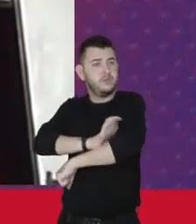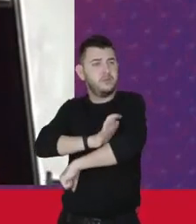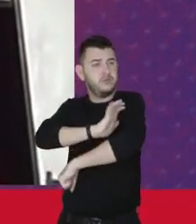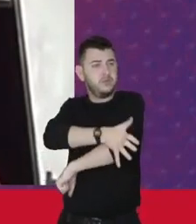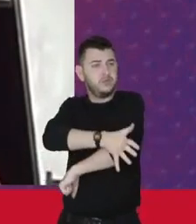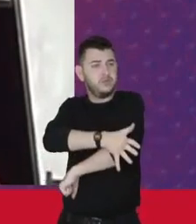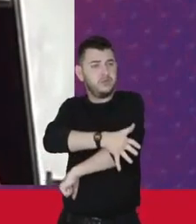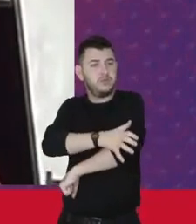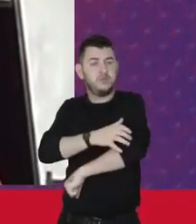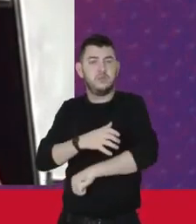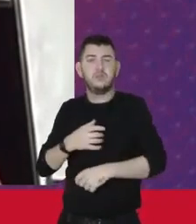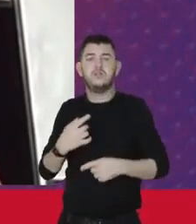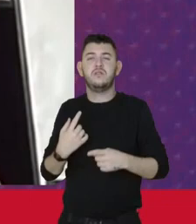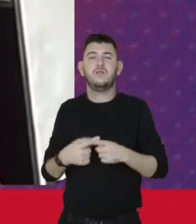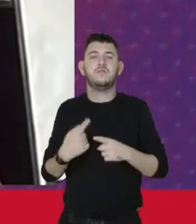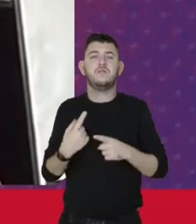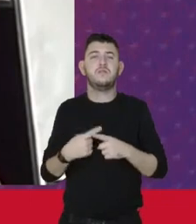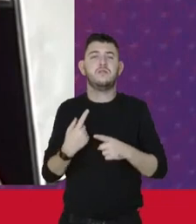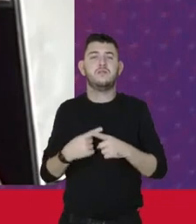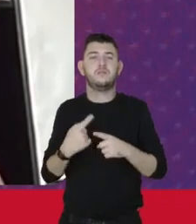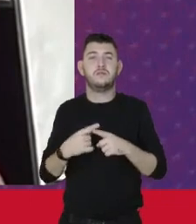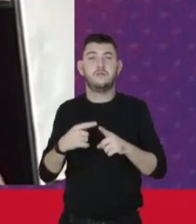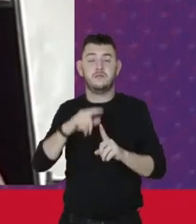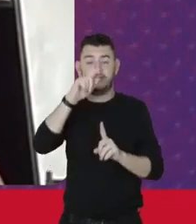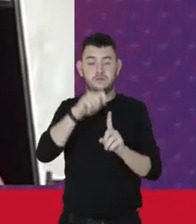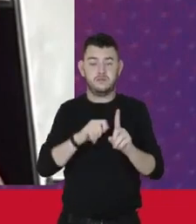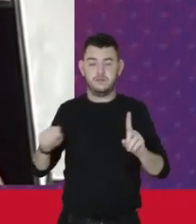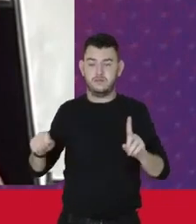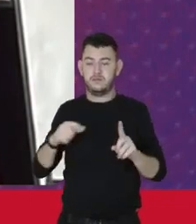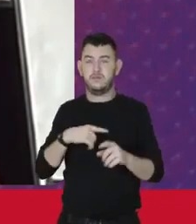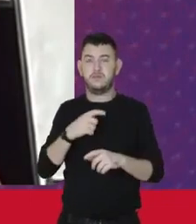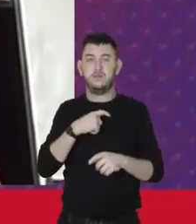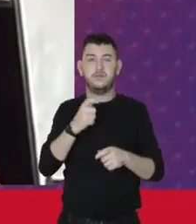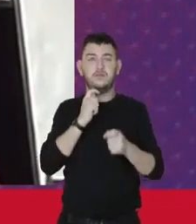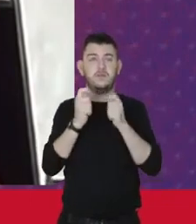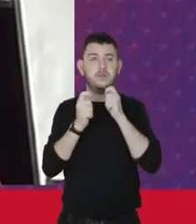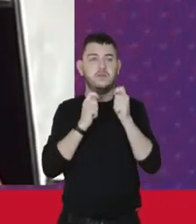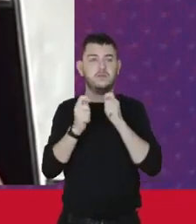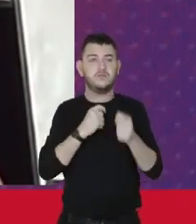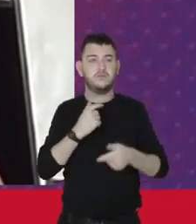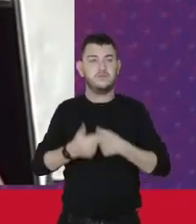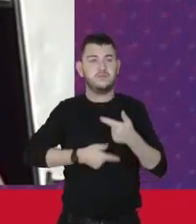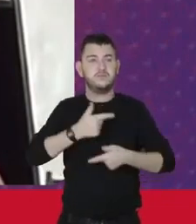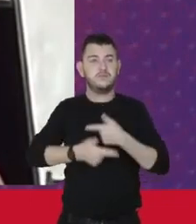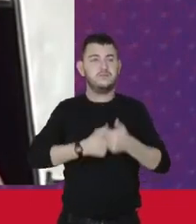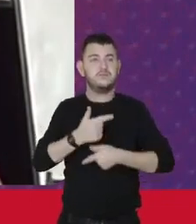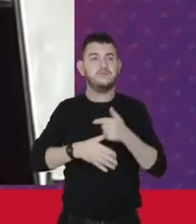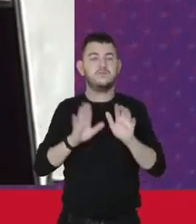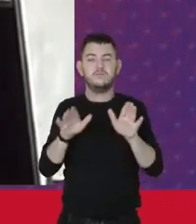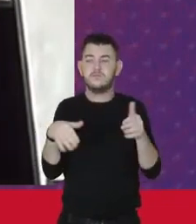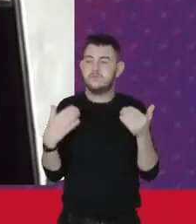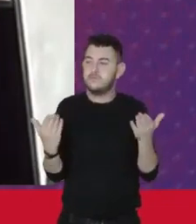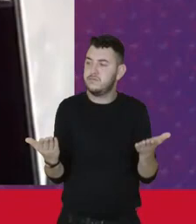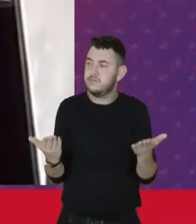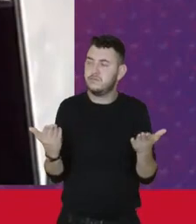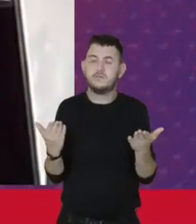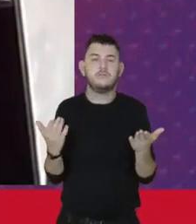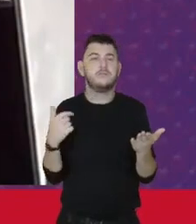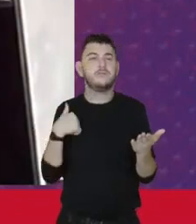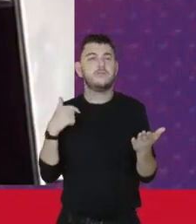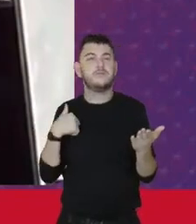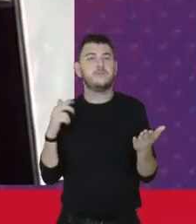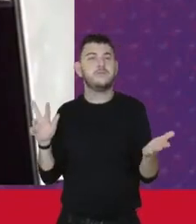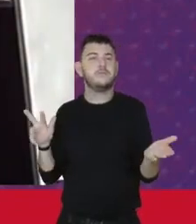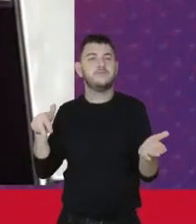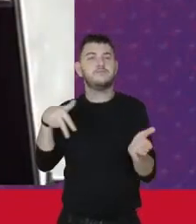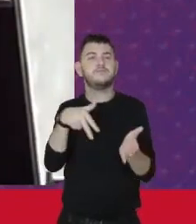porque esse mês mesmo eu fui para uma entrevista de emprego e, chegando lá, foi no